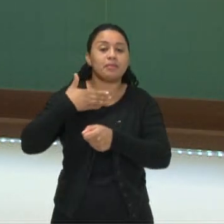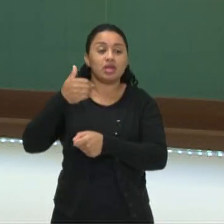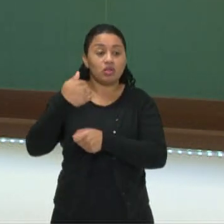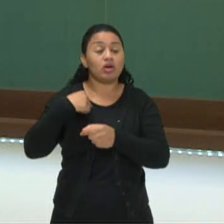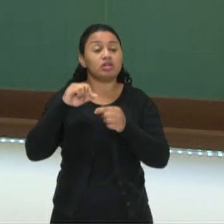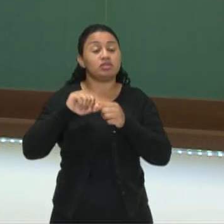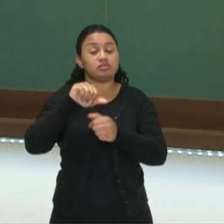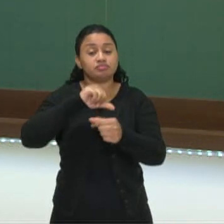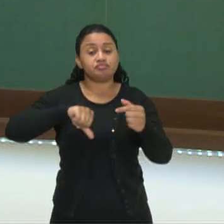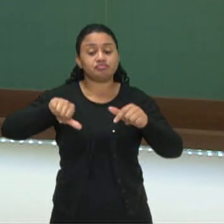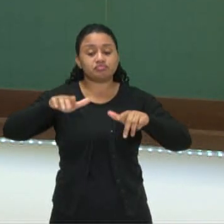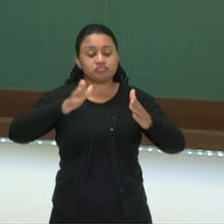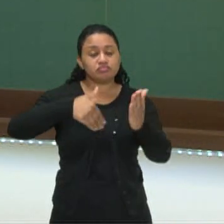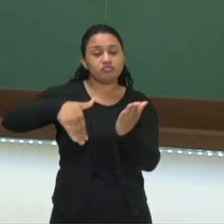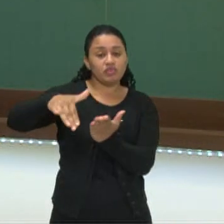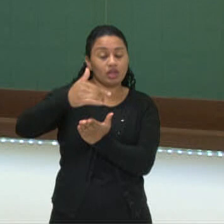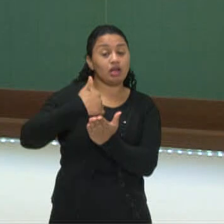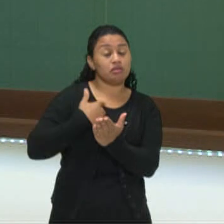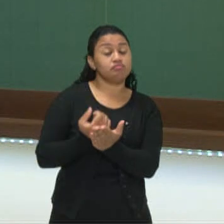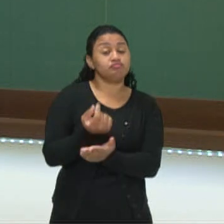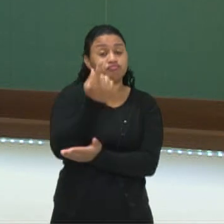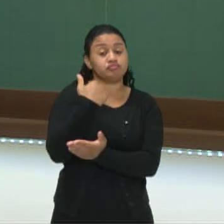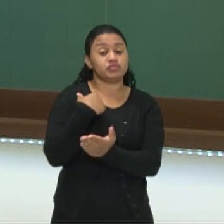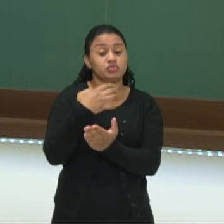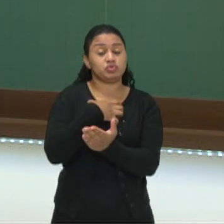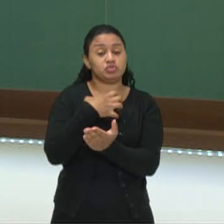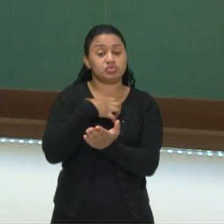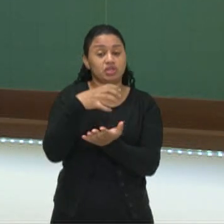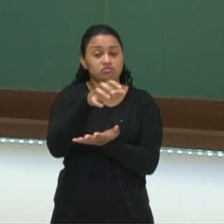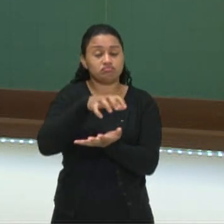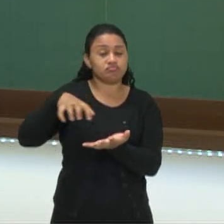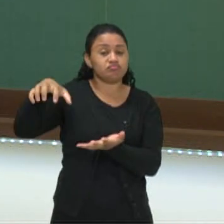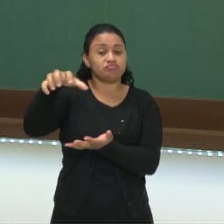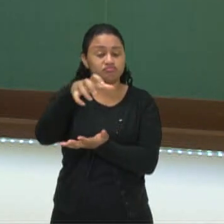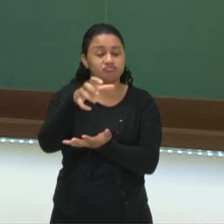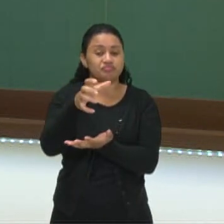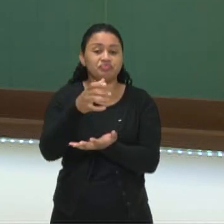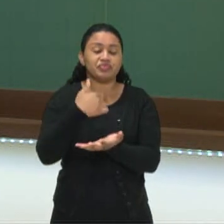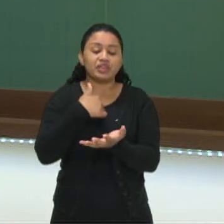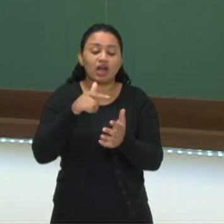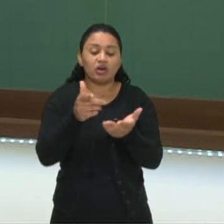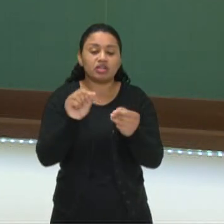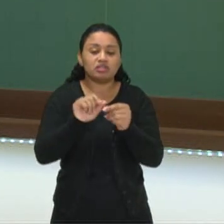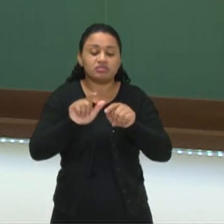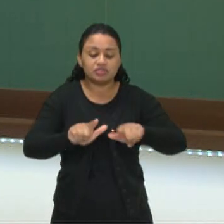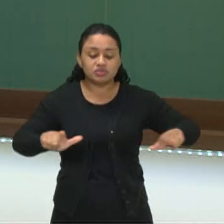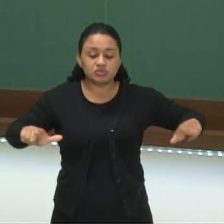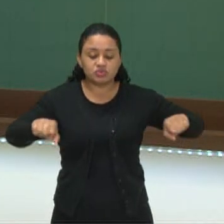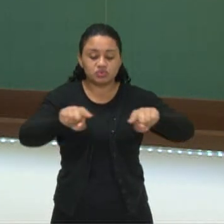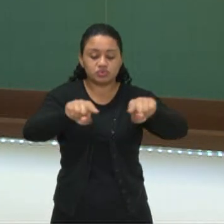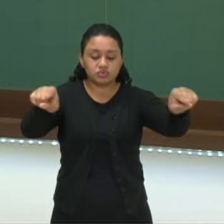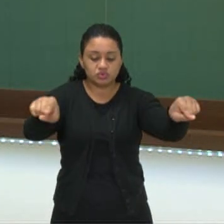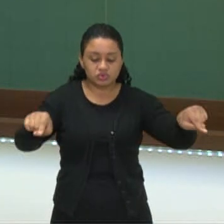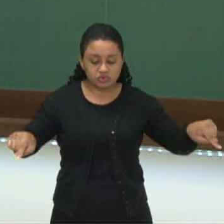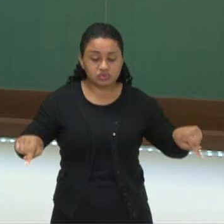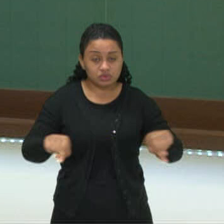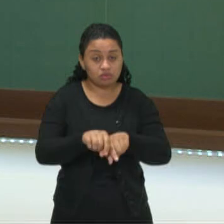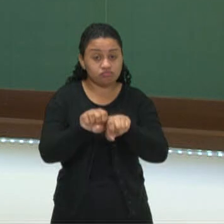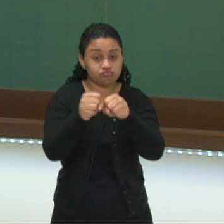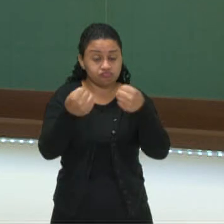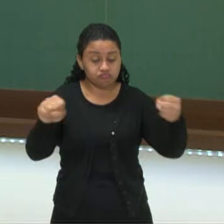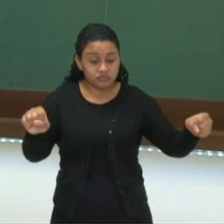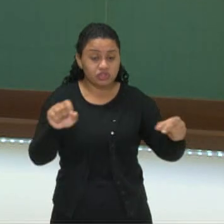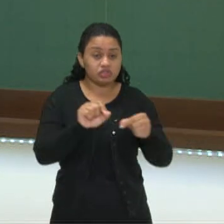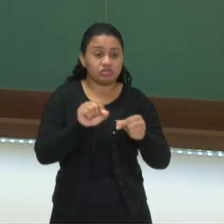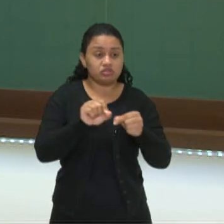ícone da obra dele, que é aquela pintura do Action Painting e do dripping aperfeiçoado por ele agora no chão. Então ele faz a tela no chão, grandes dimensões,